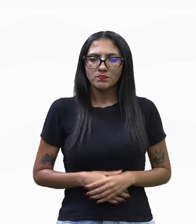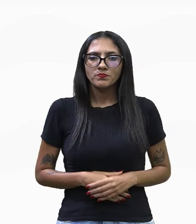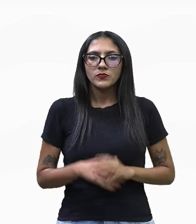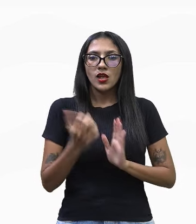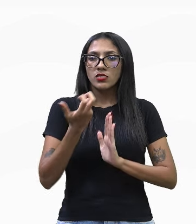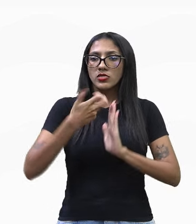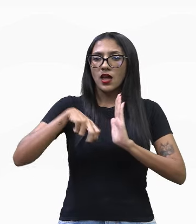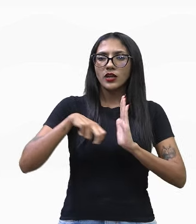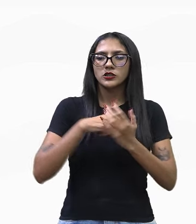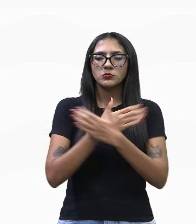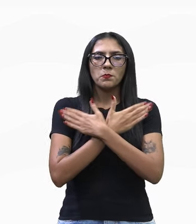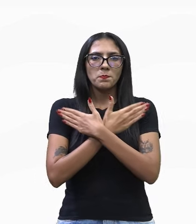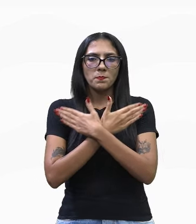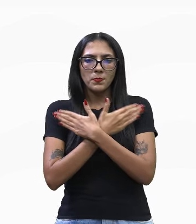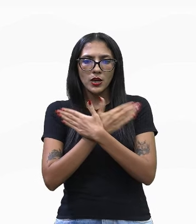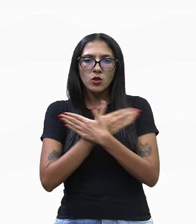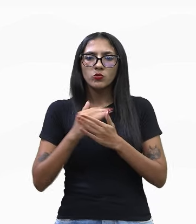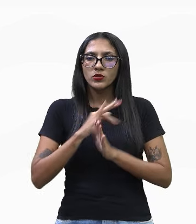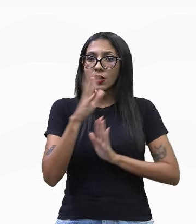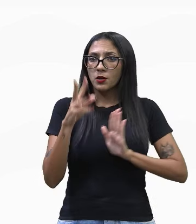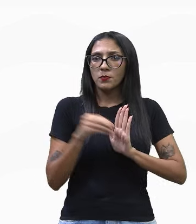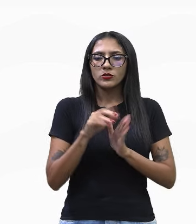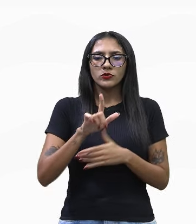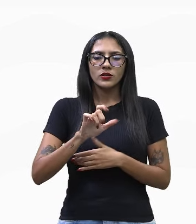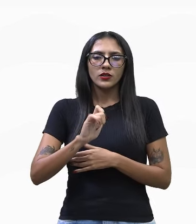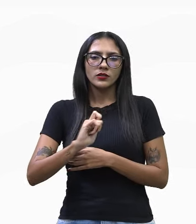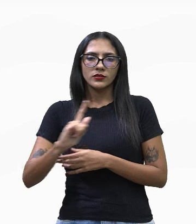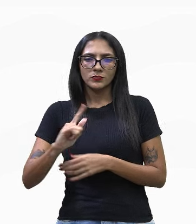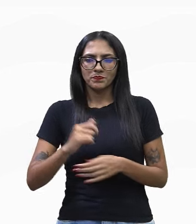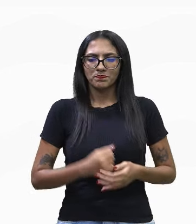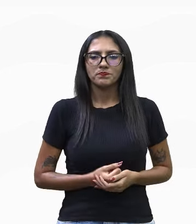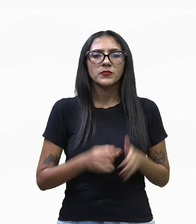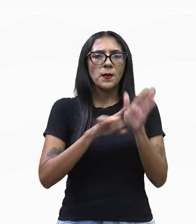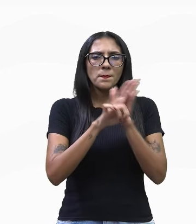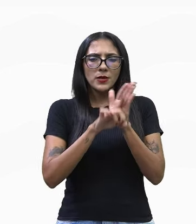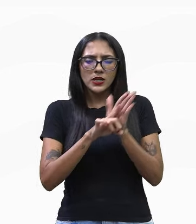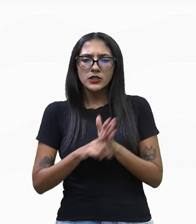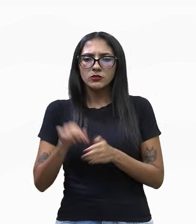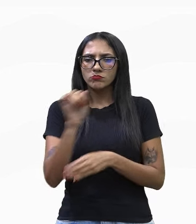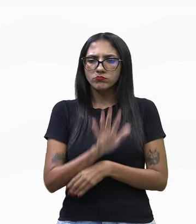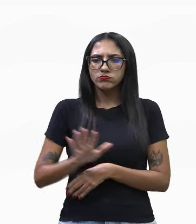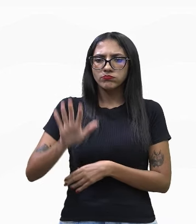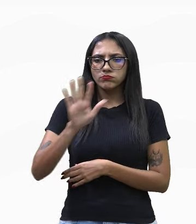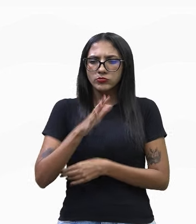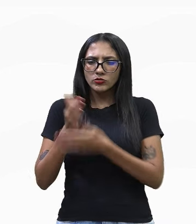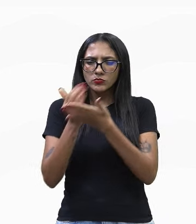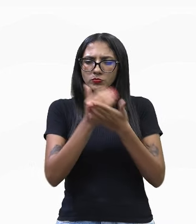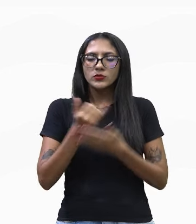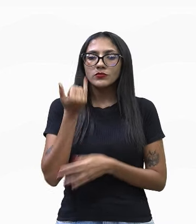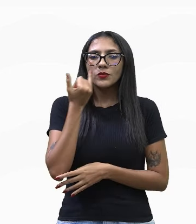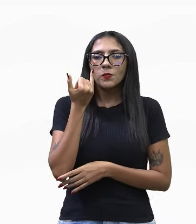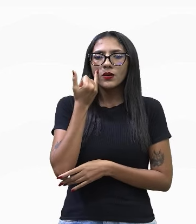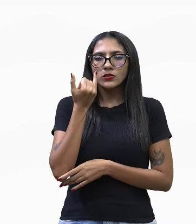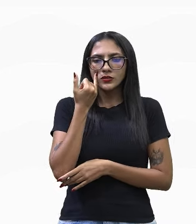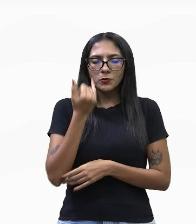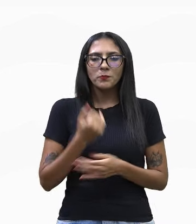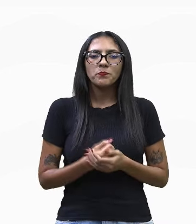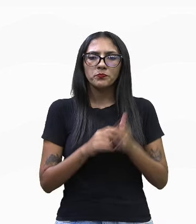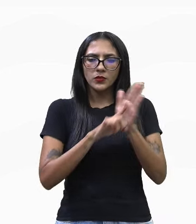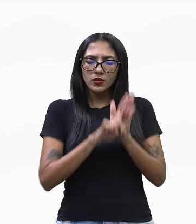taxa de desemprego na Amazônia Legal a pesquisa Nacional por amostra de domicílios realiza ada em agosto